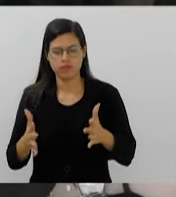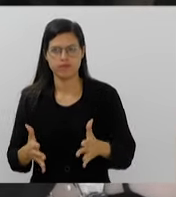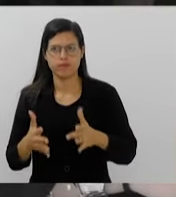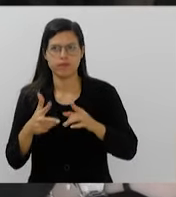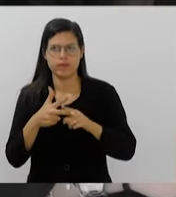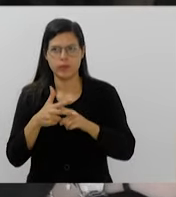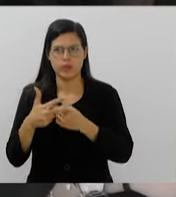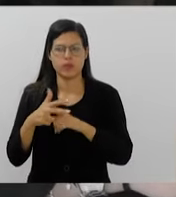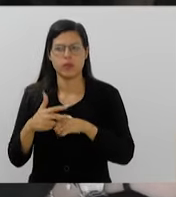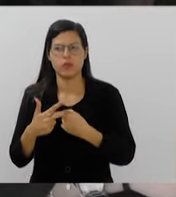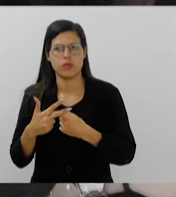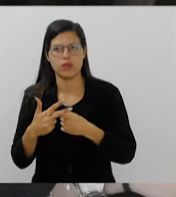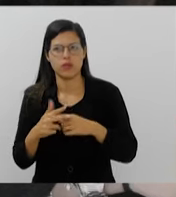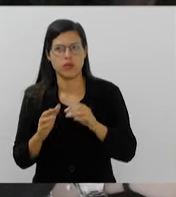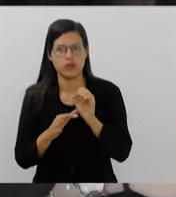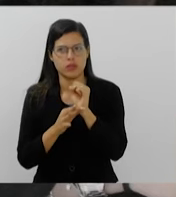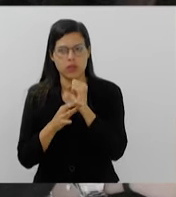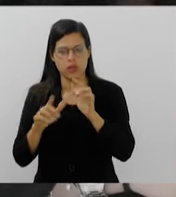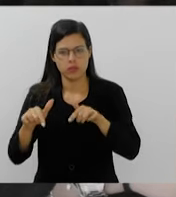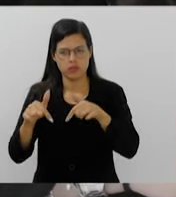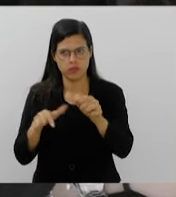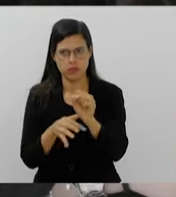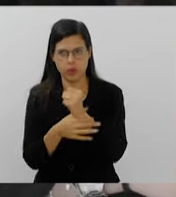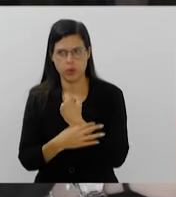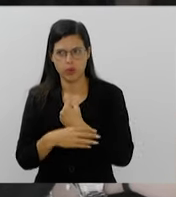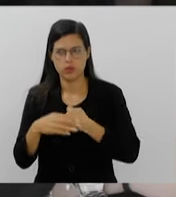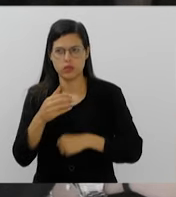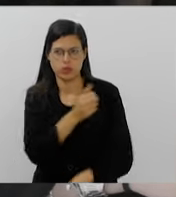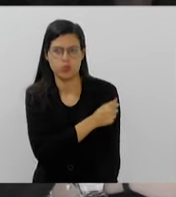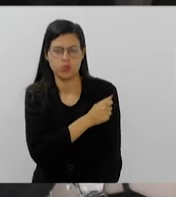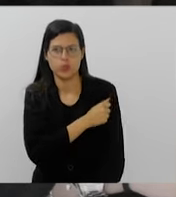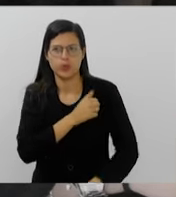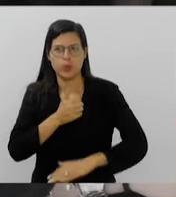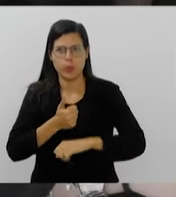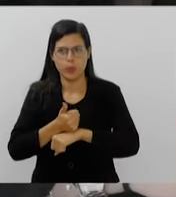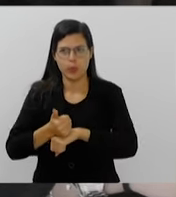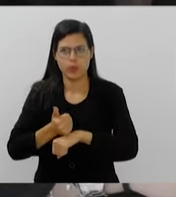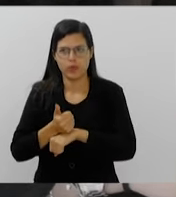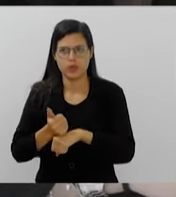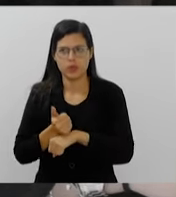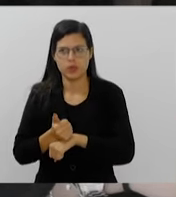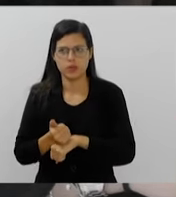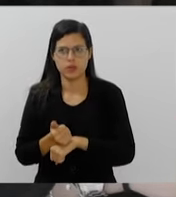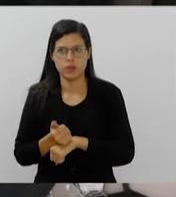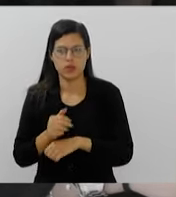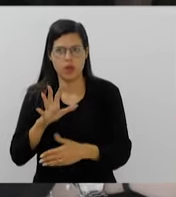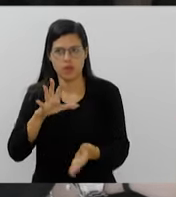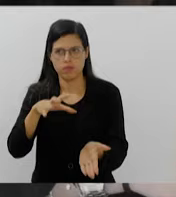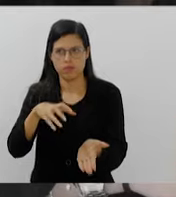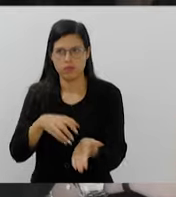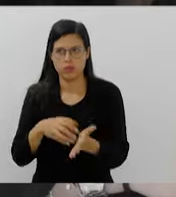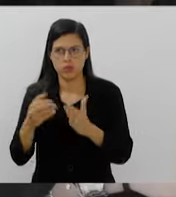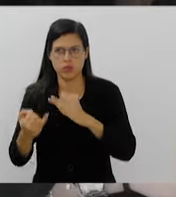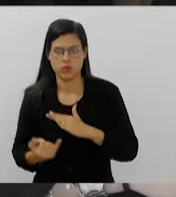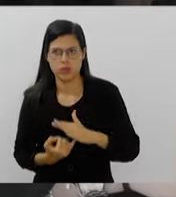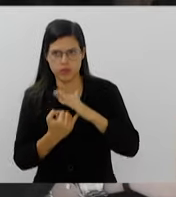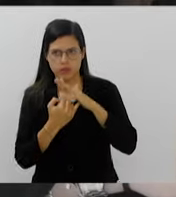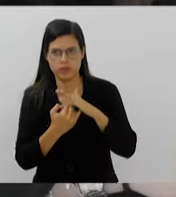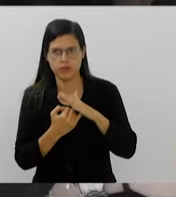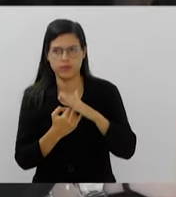aperfeiçoamento para ações de promoção de segurança de alunos profissionais em um órgão composto por instituições e entidades